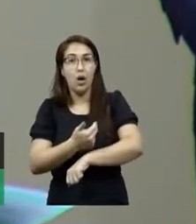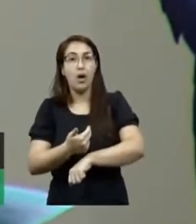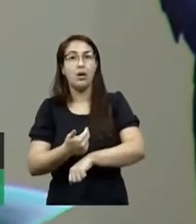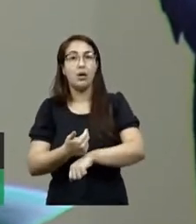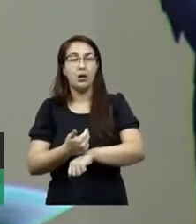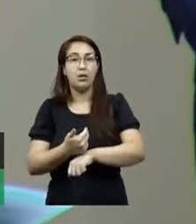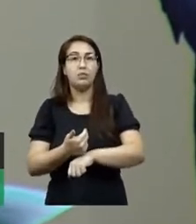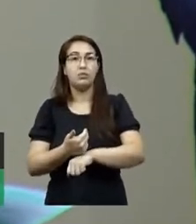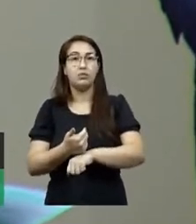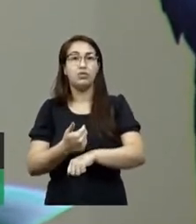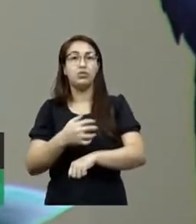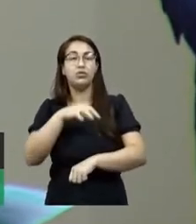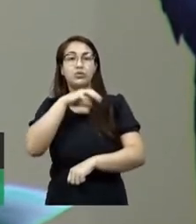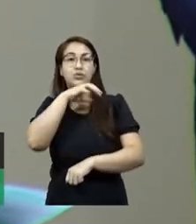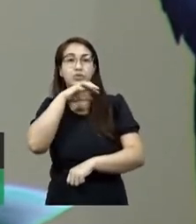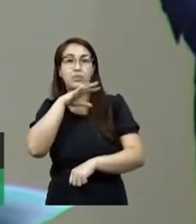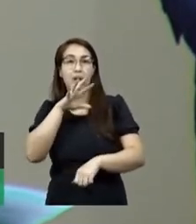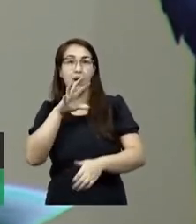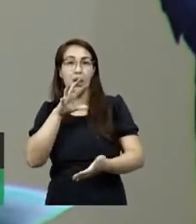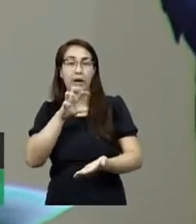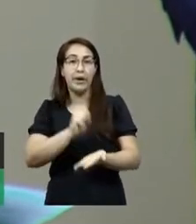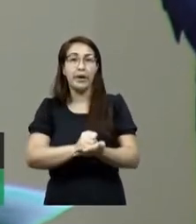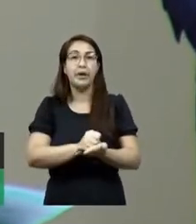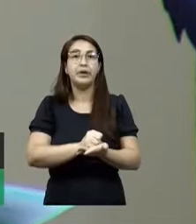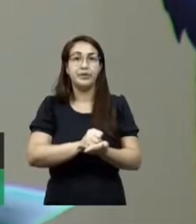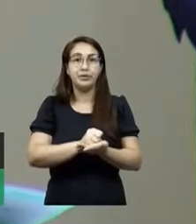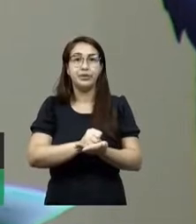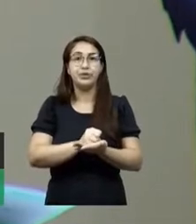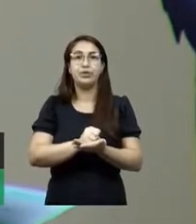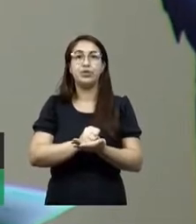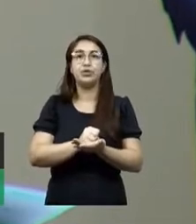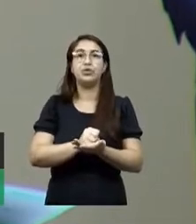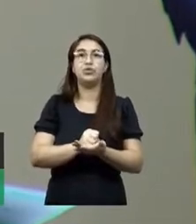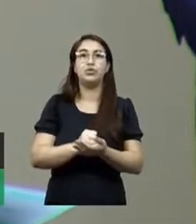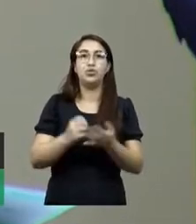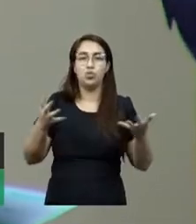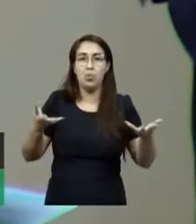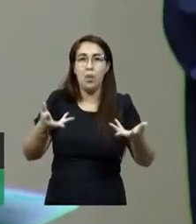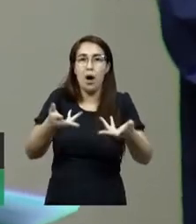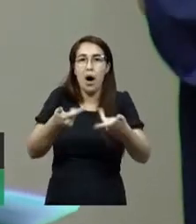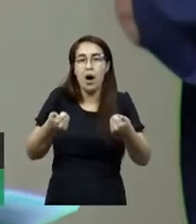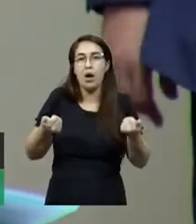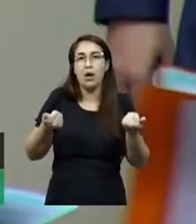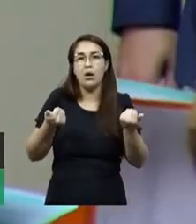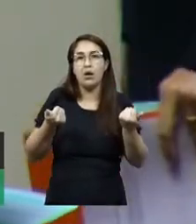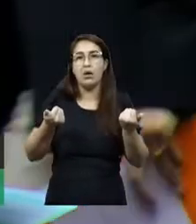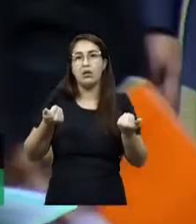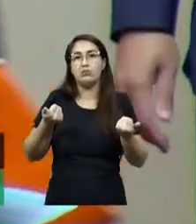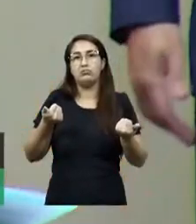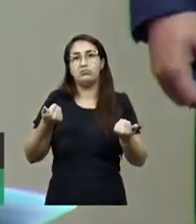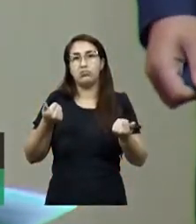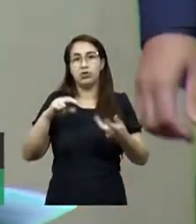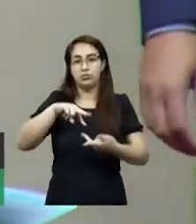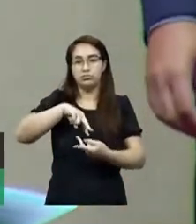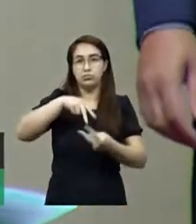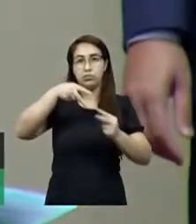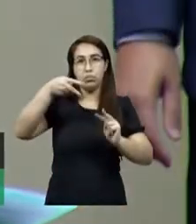que têm registro genealógico de qualidade, de genética. E